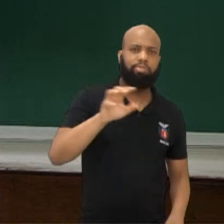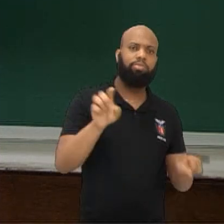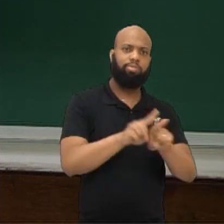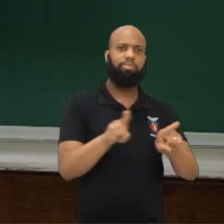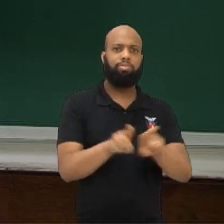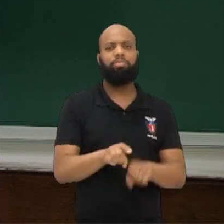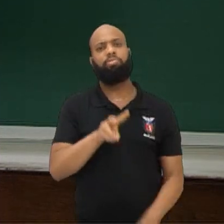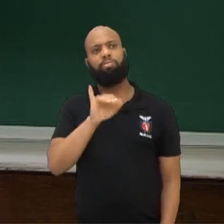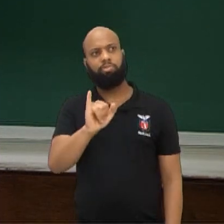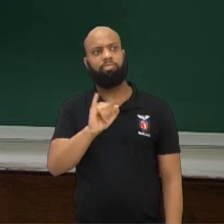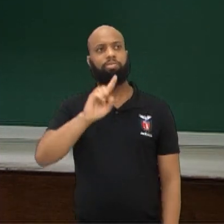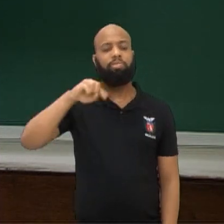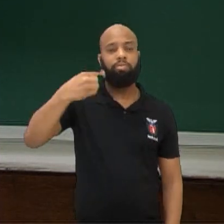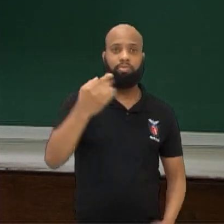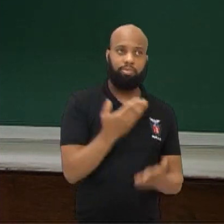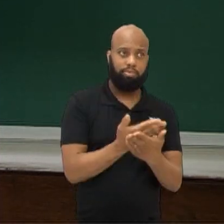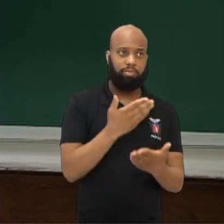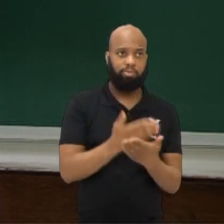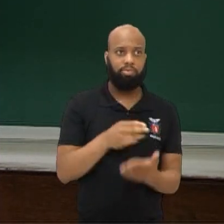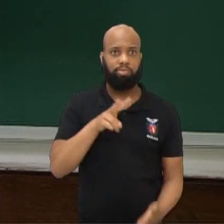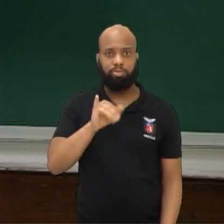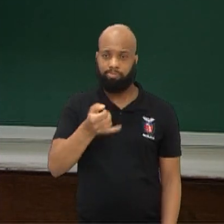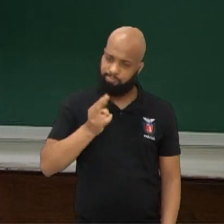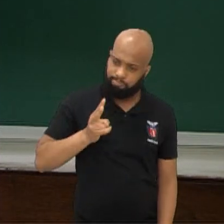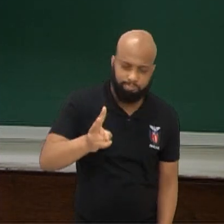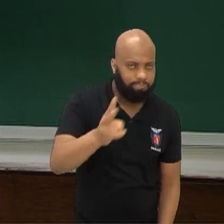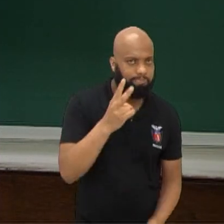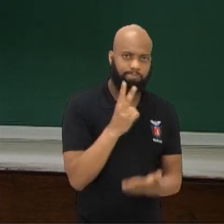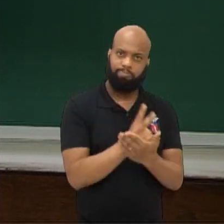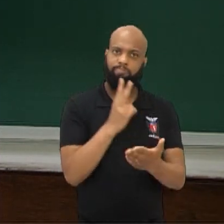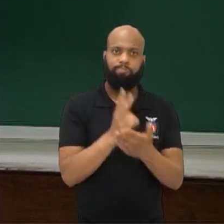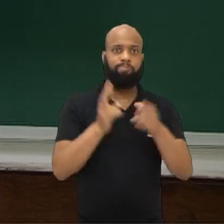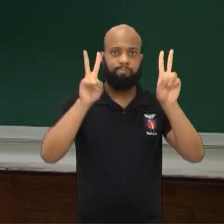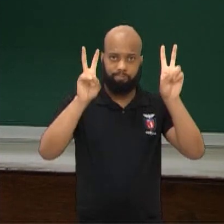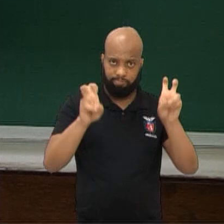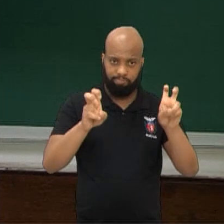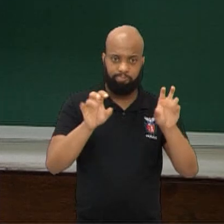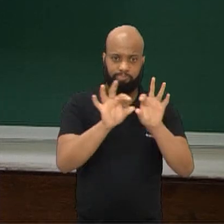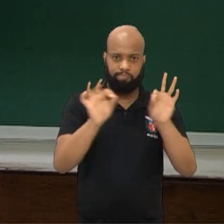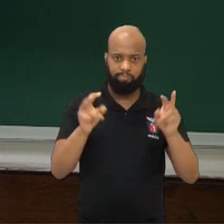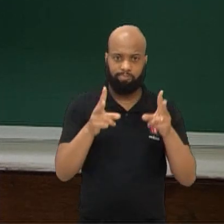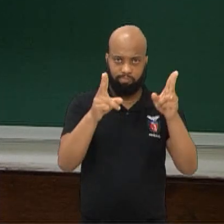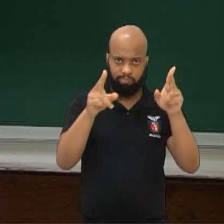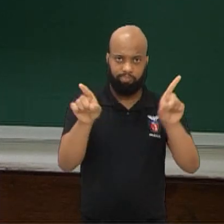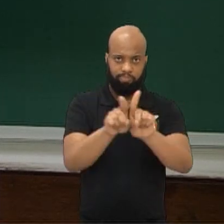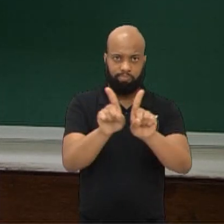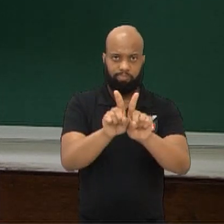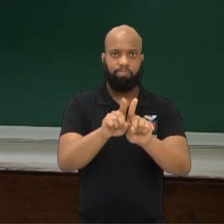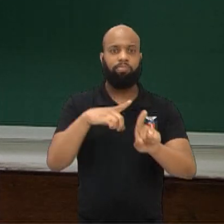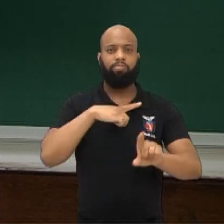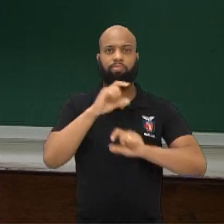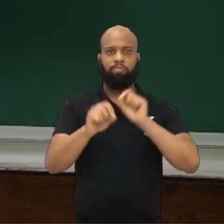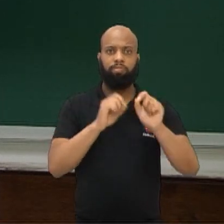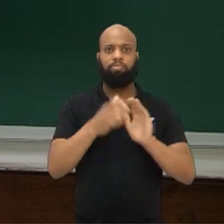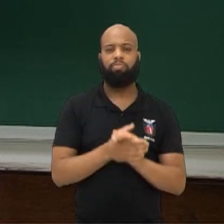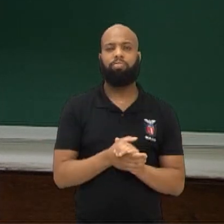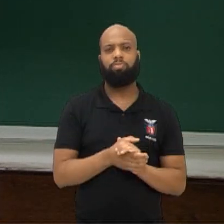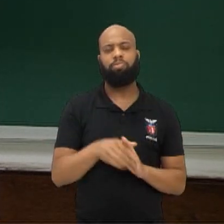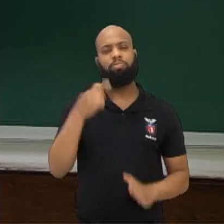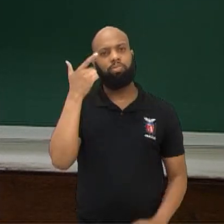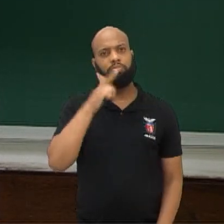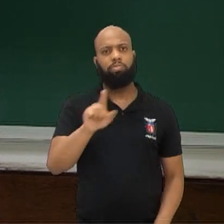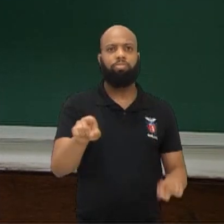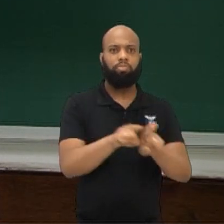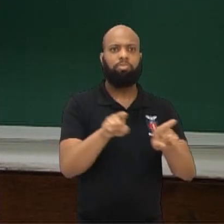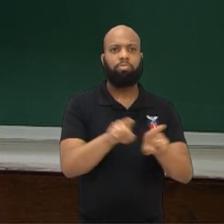né? Então, na próxima aula, a gente continuará com segmentos proporcionais para a